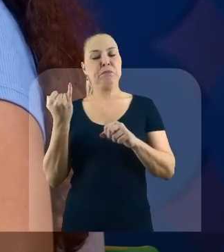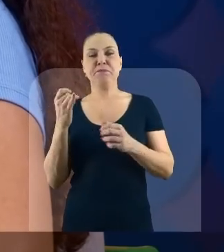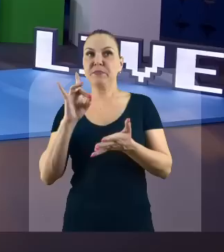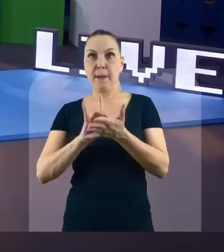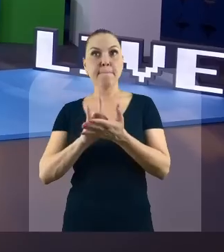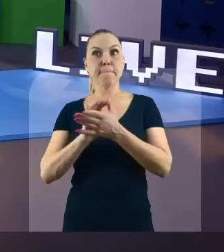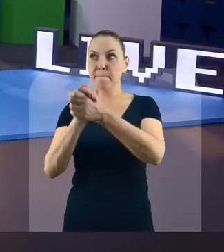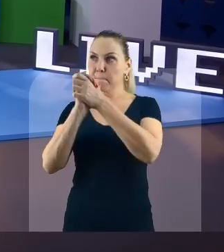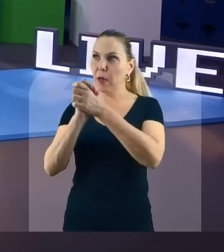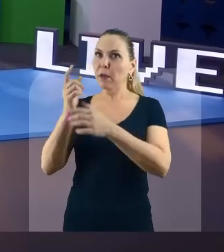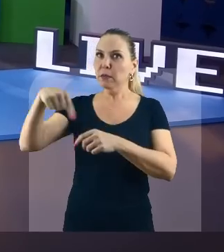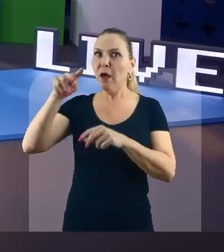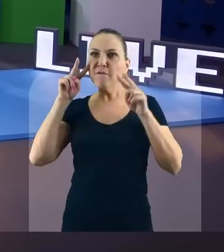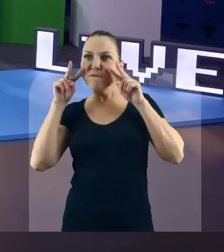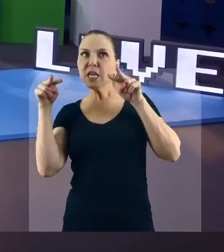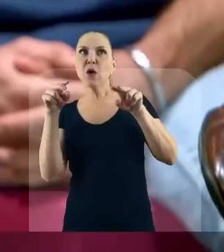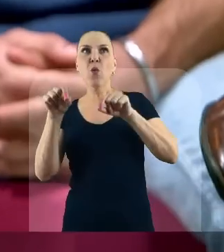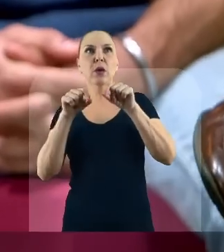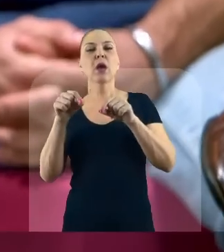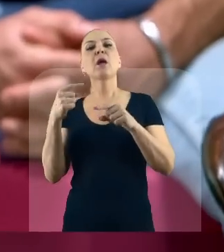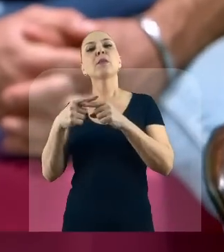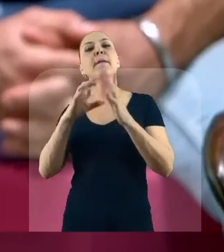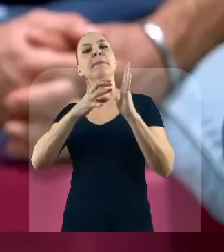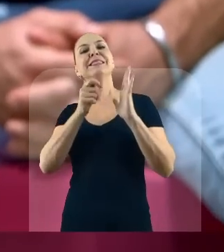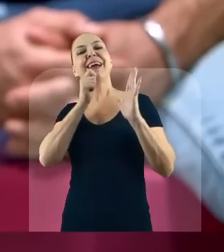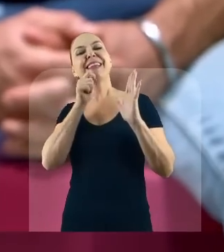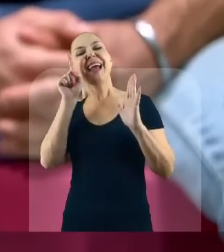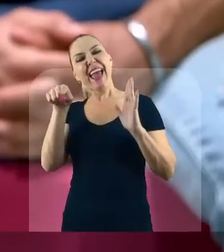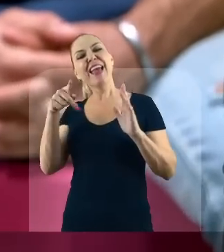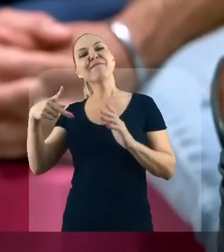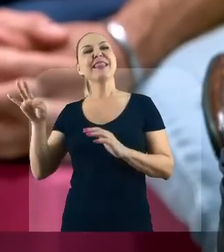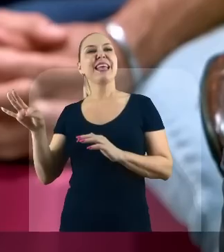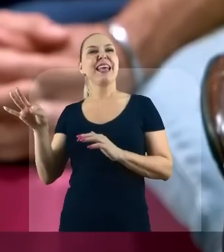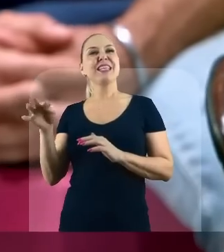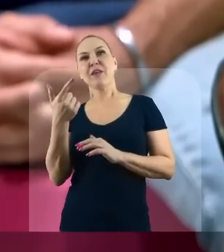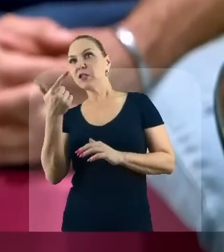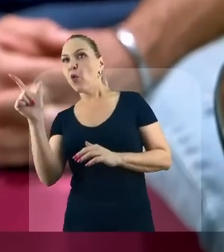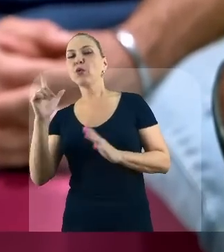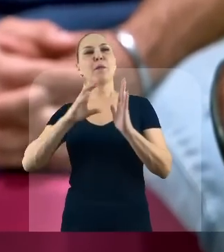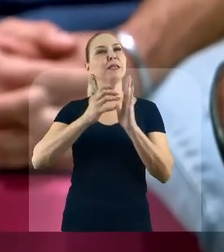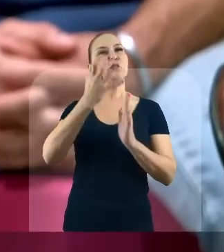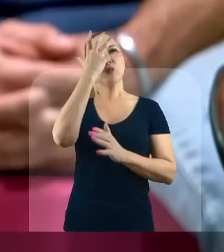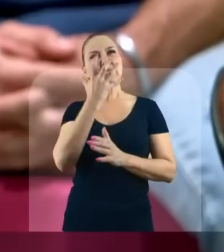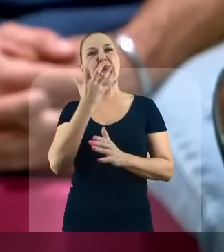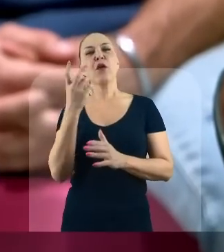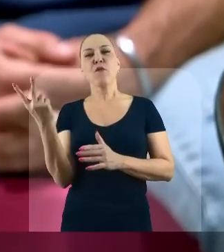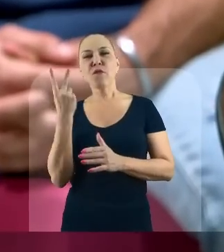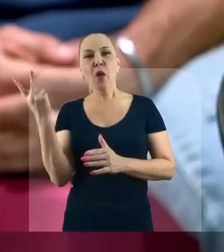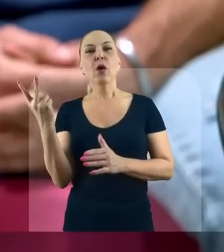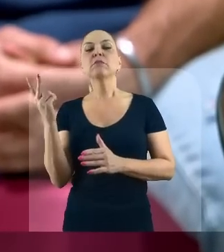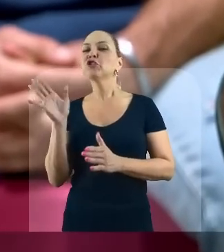né, por essa visão. E ela só ainda tá no partido porque é o PT. Se ela tivesse num partido sério, com